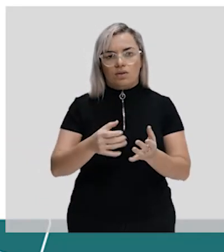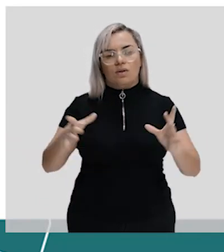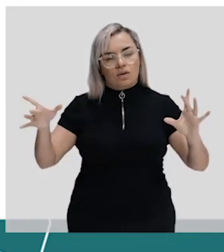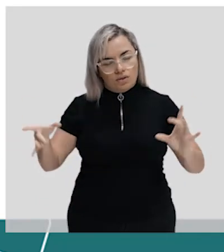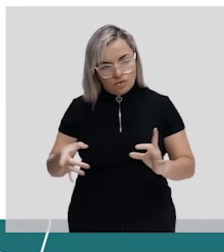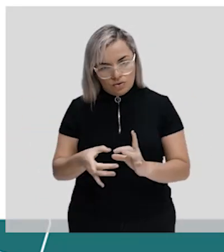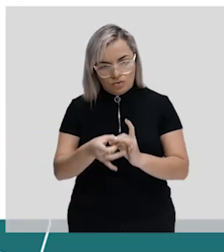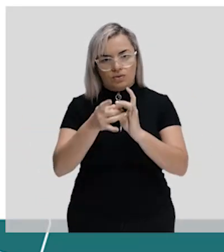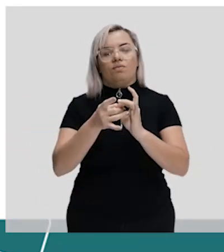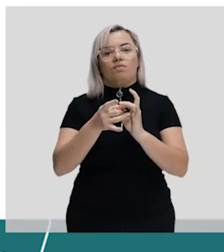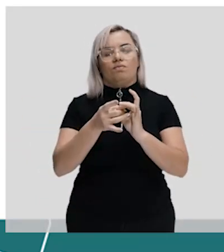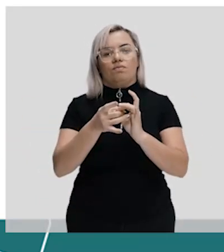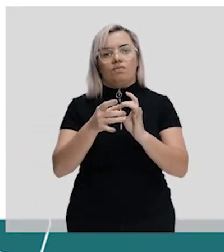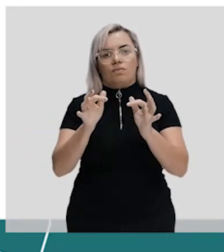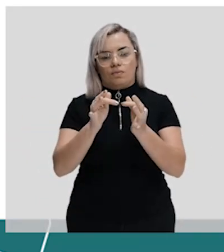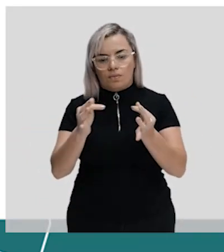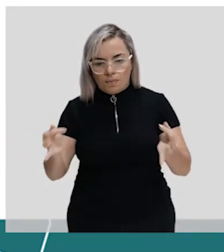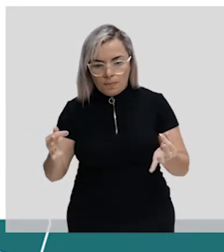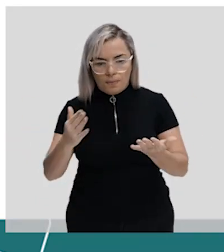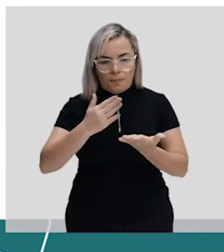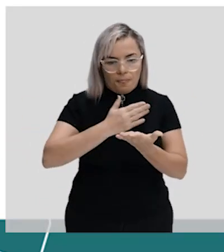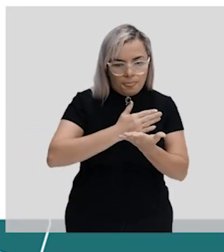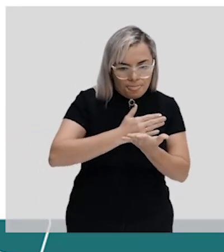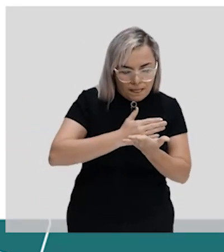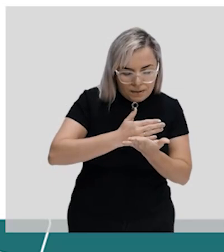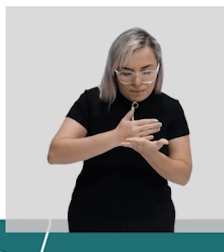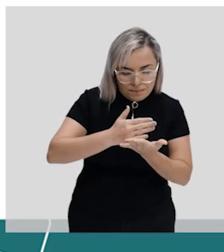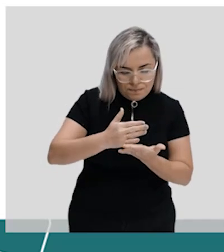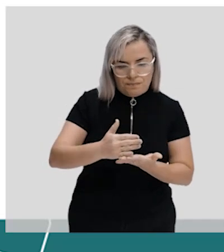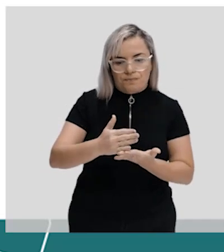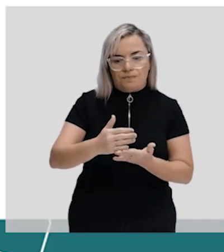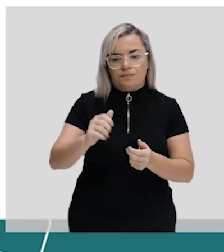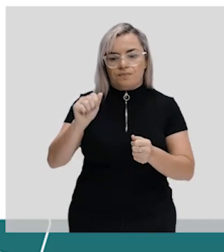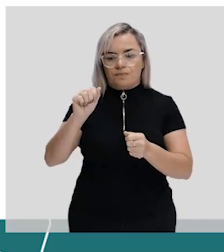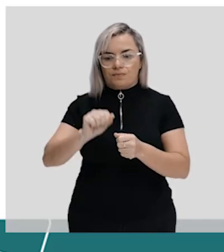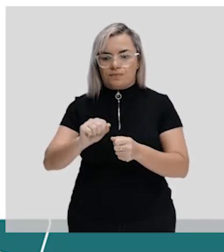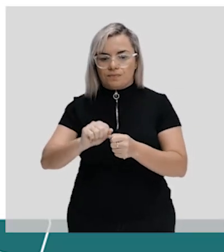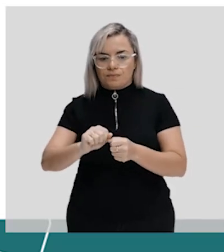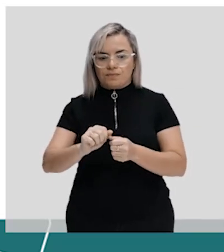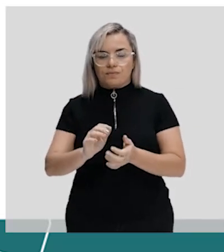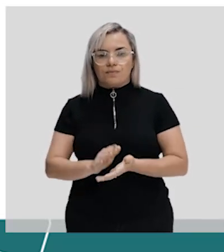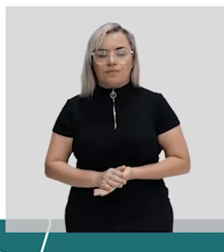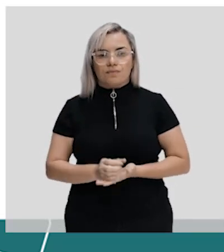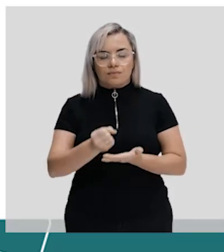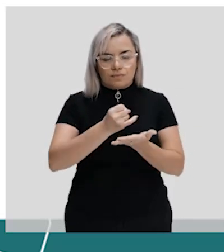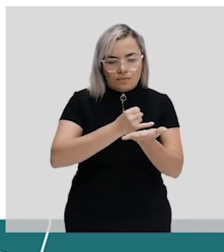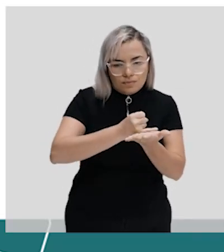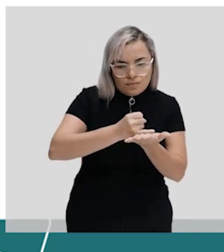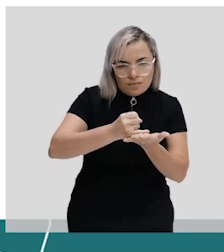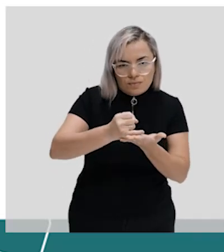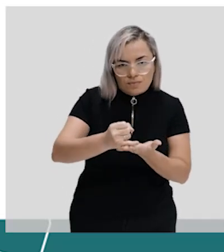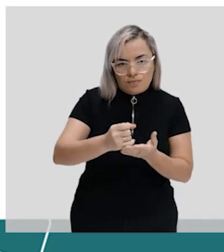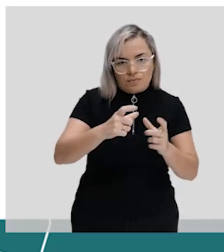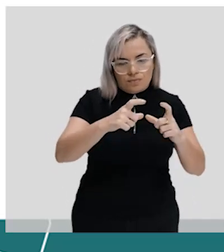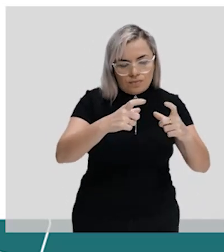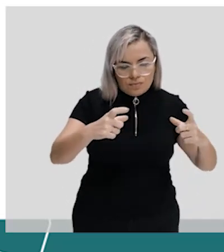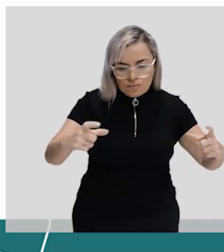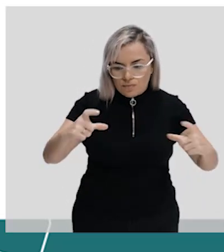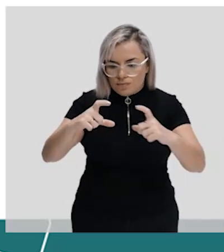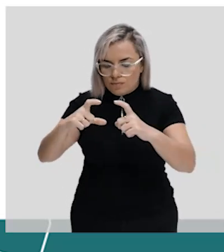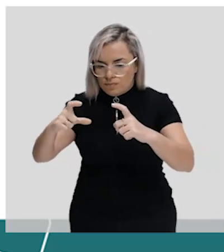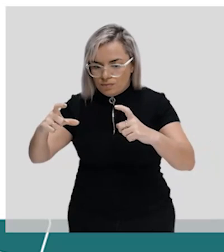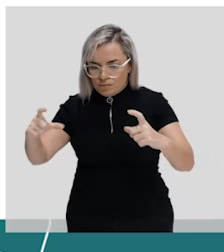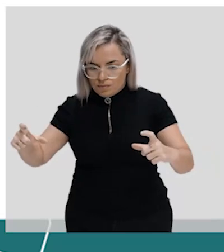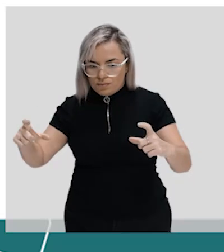subordinadas comparativas, o que elas fazem? Aqui elas me levam, elas introduzem uma oração subordinada